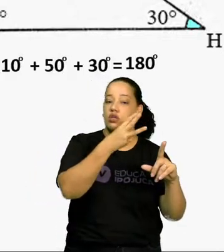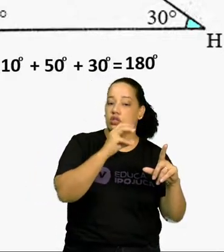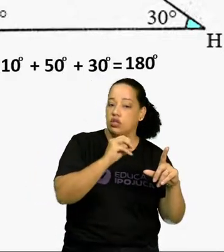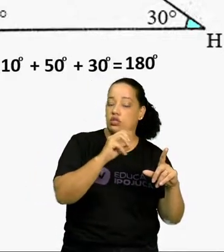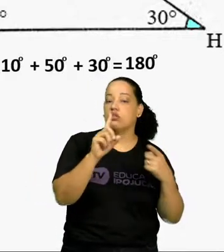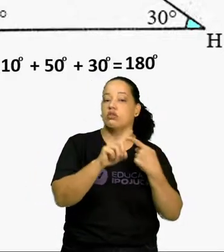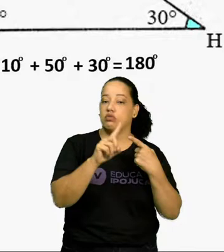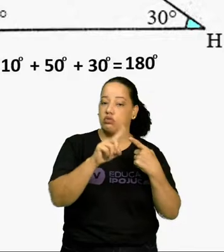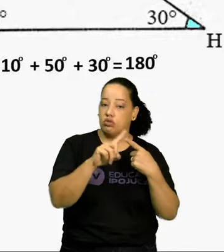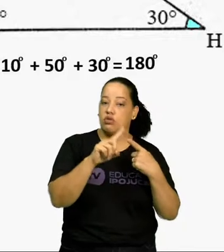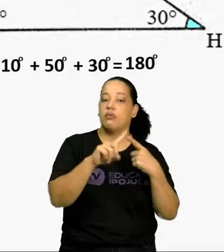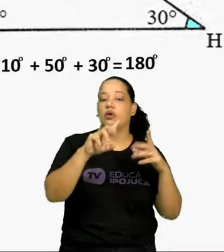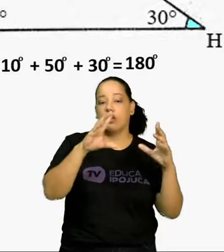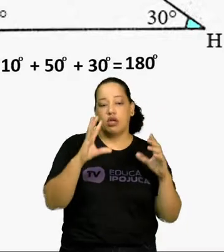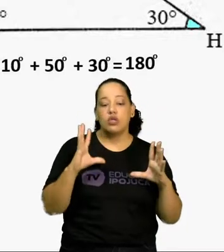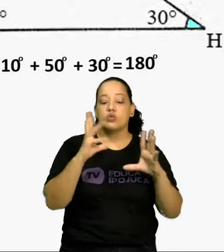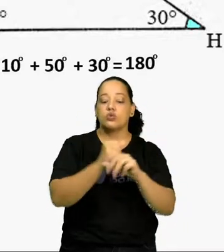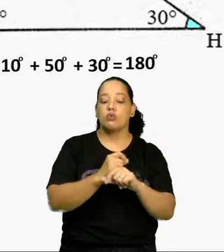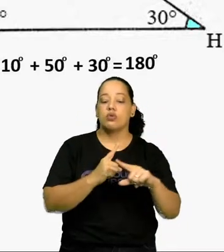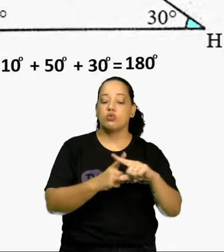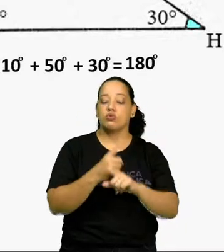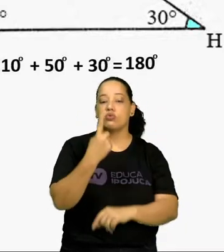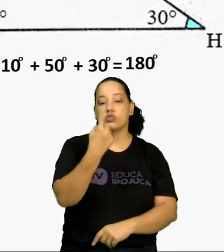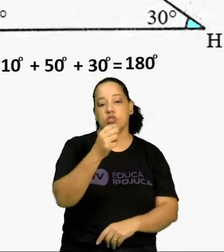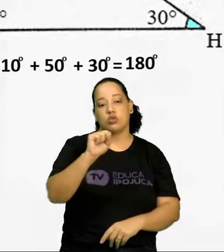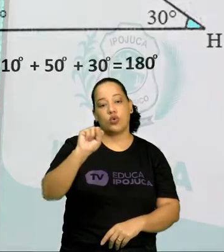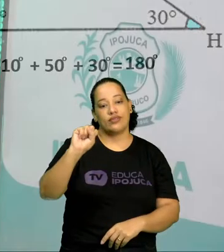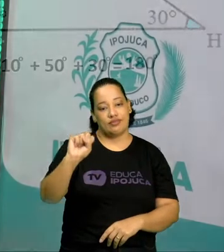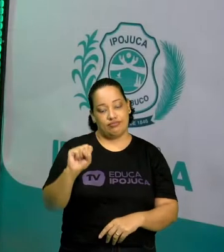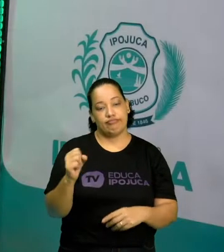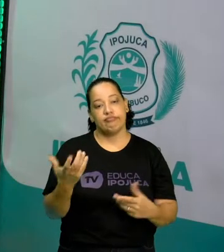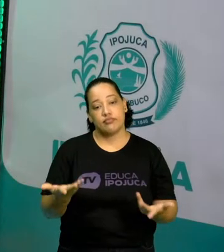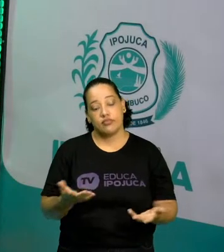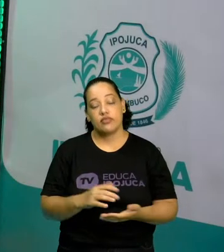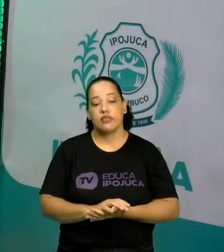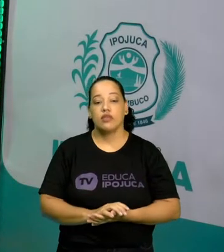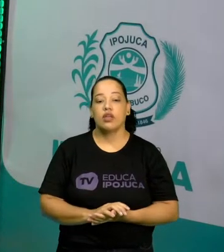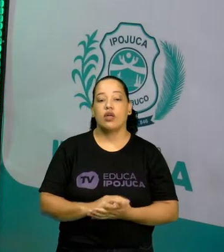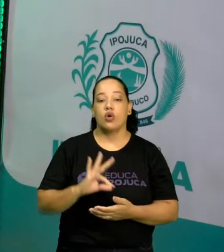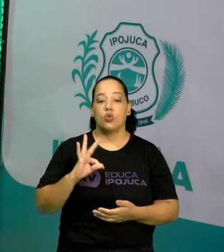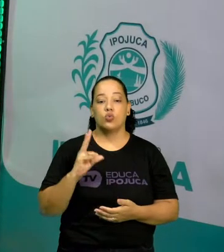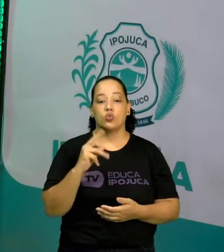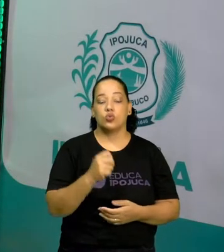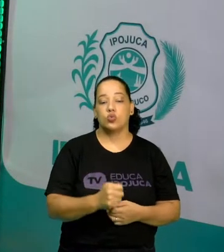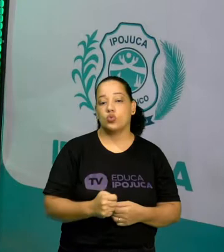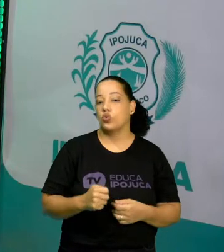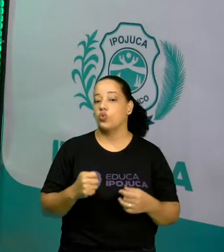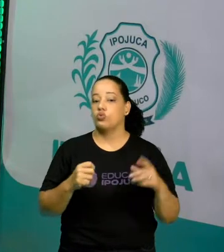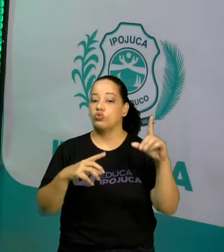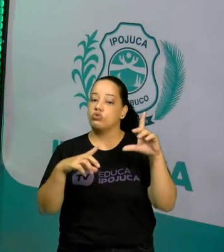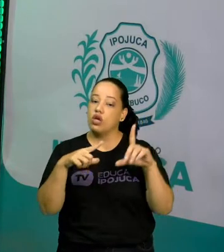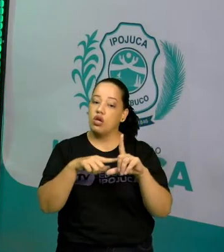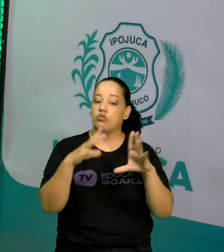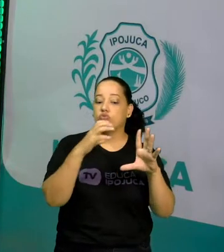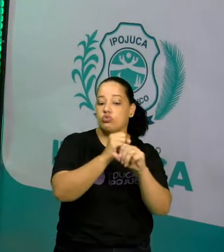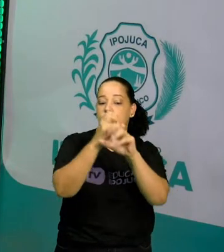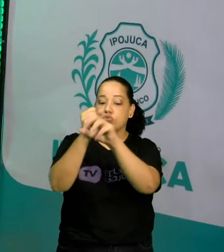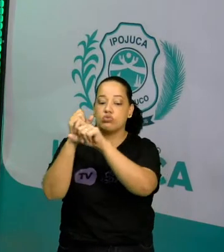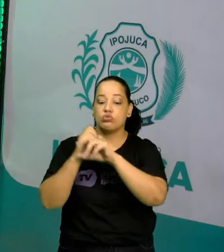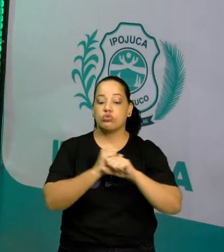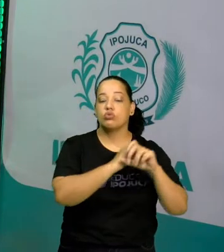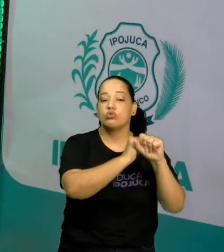dar 180 graus. Então, a soma dos ângulos internos de qualquer triângulo sempre é igual